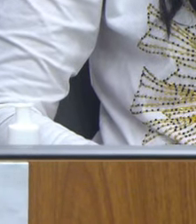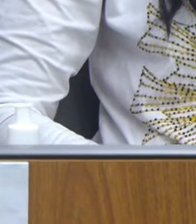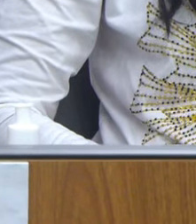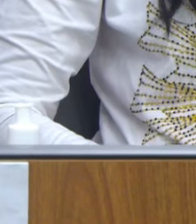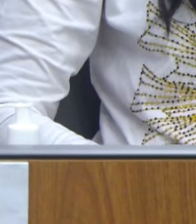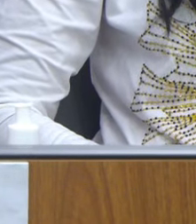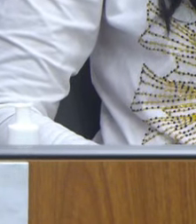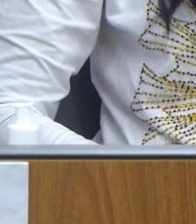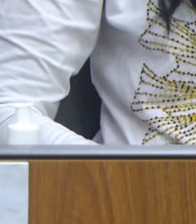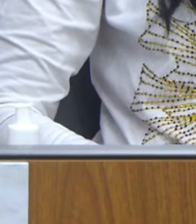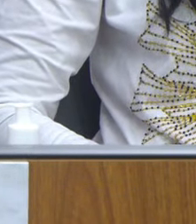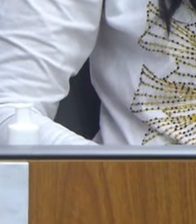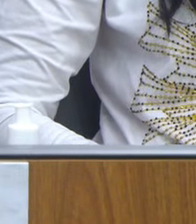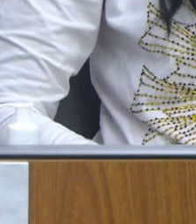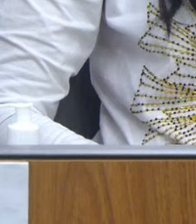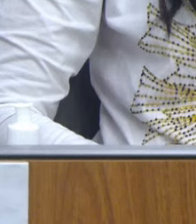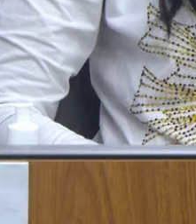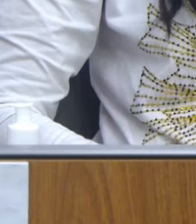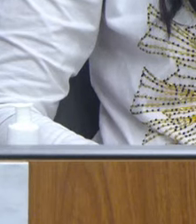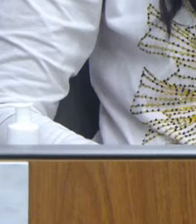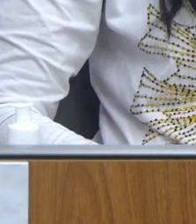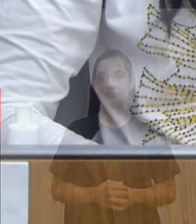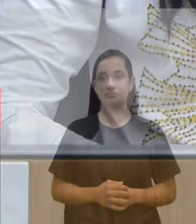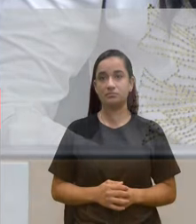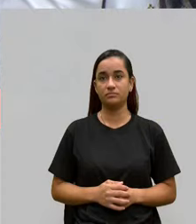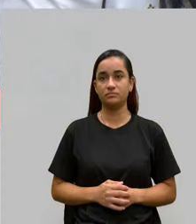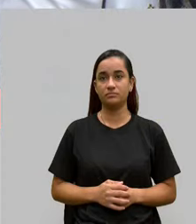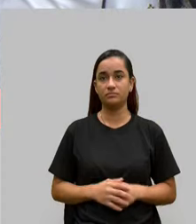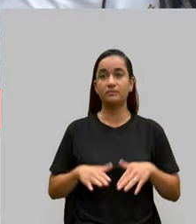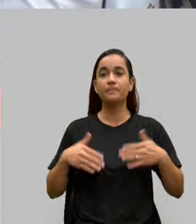tem que ter uma visão mais Ampla uma visão